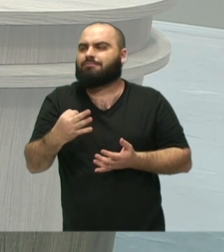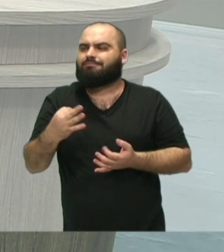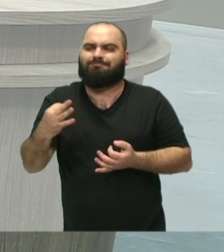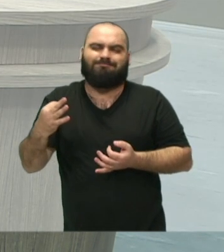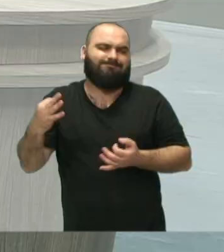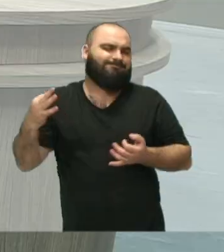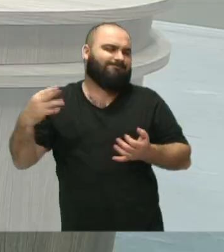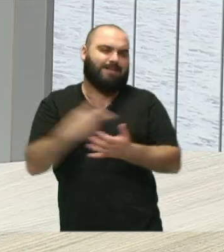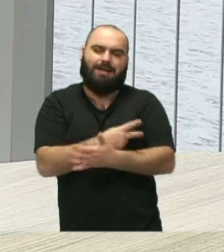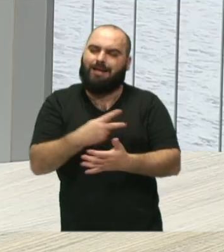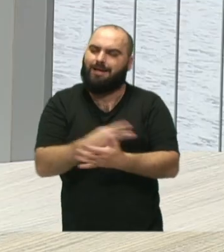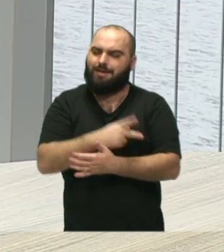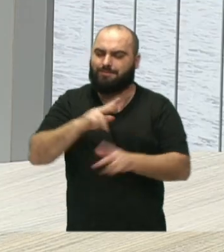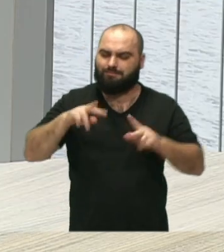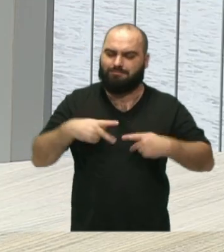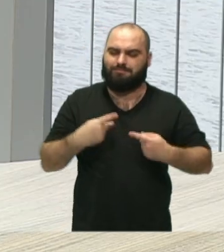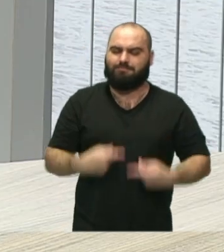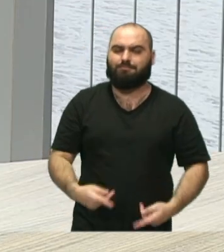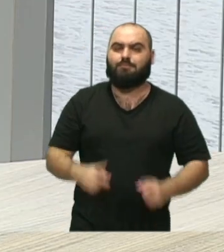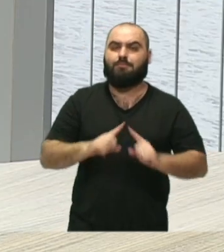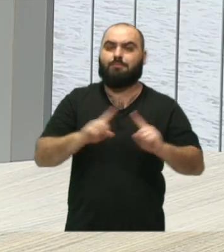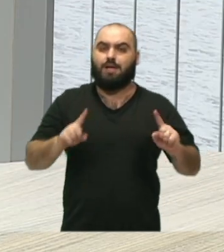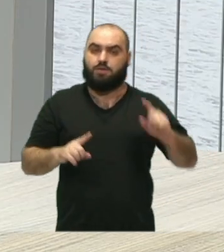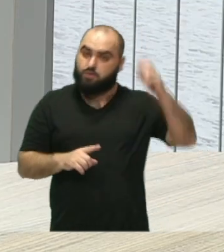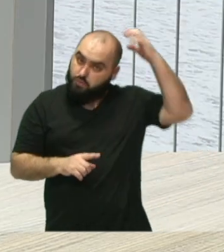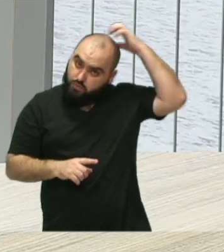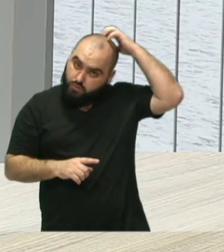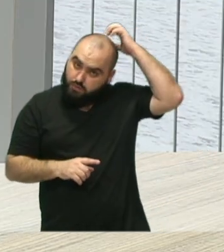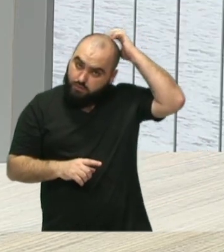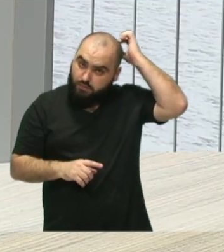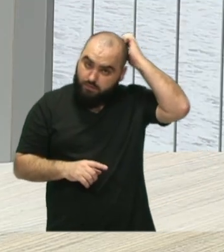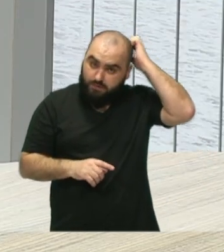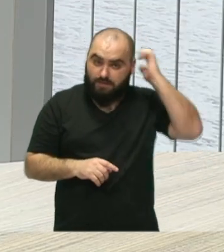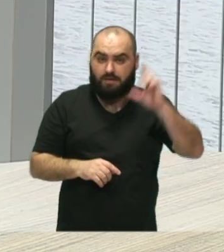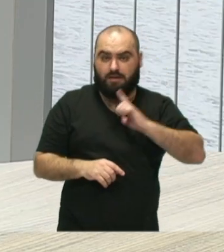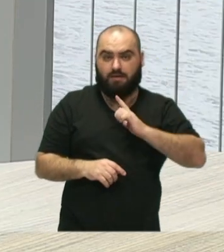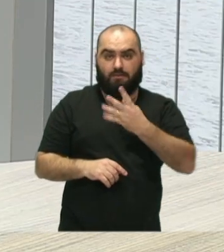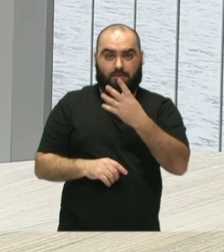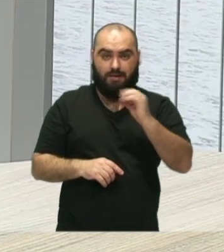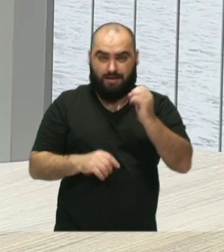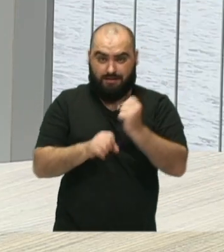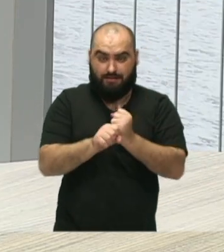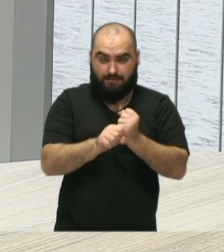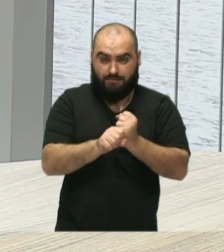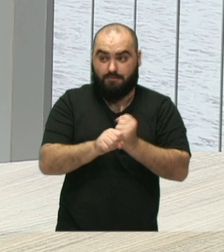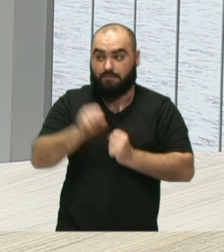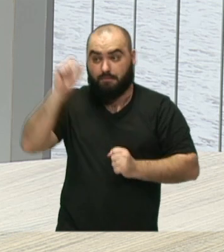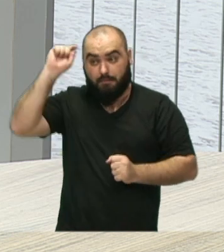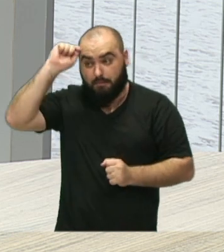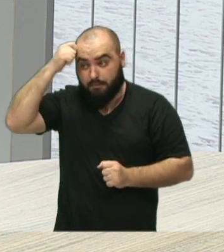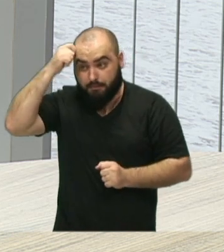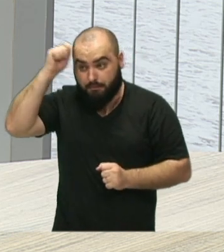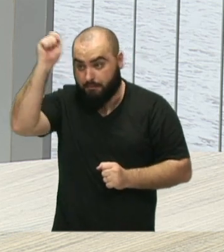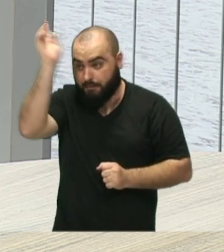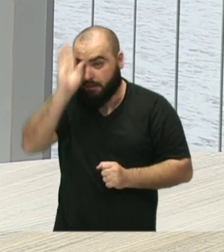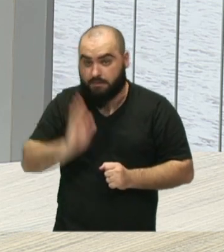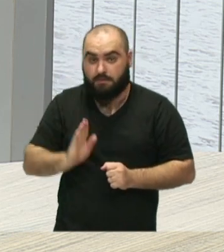da humanidade. Mas o que os judeus foram submetidos há em torno de 40 anos, o povo preto no Brasil